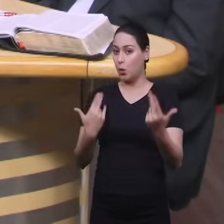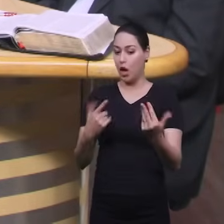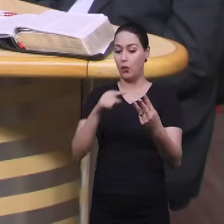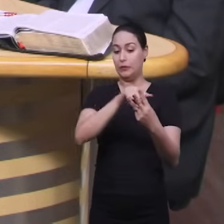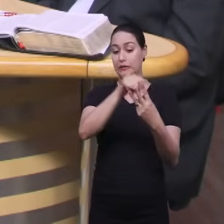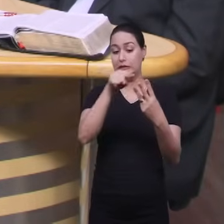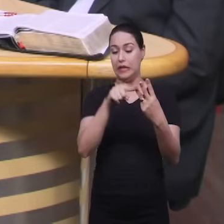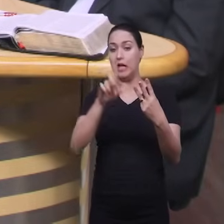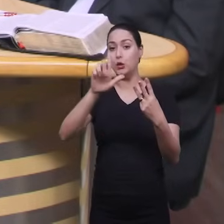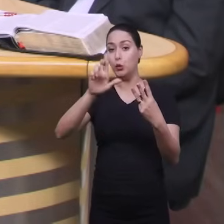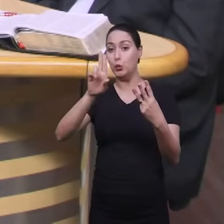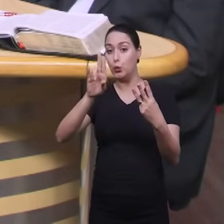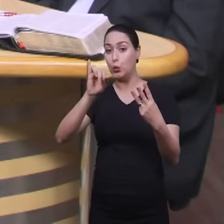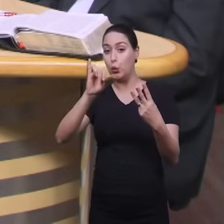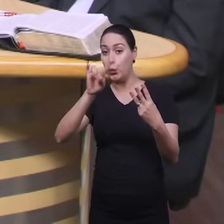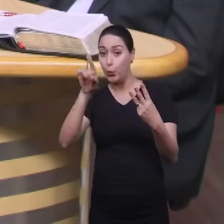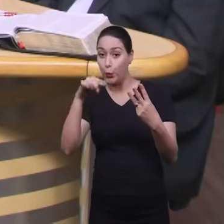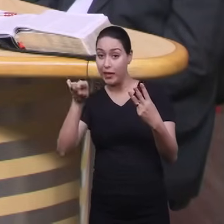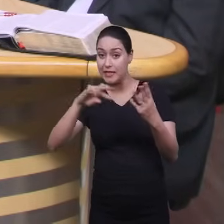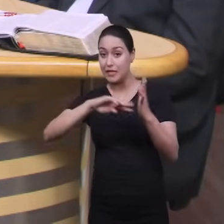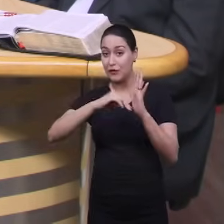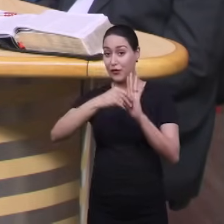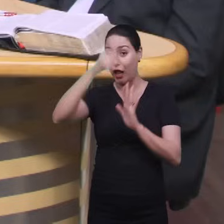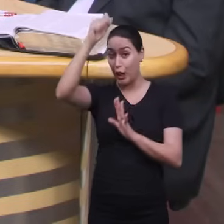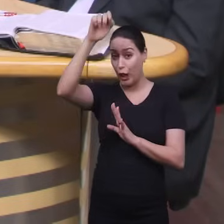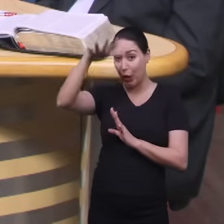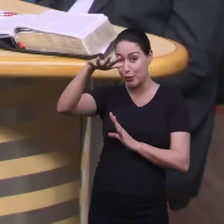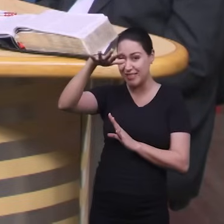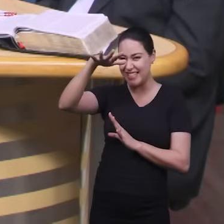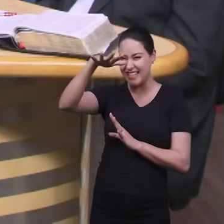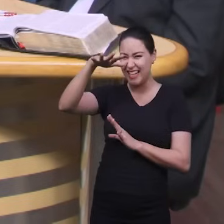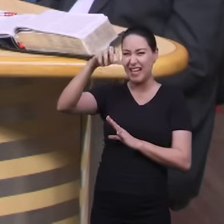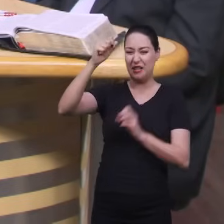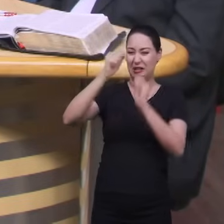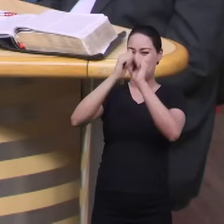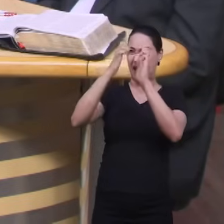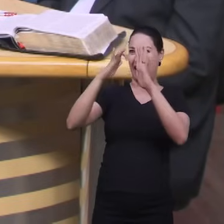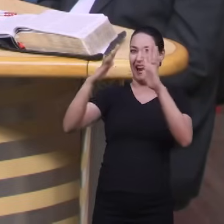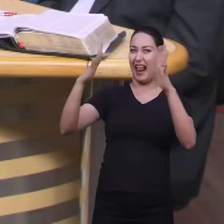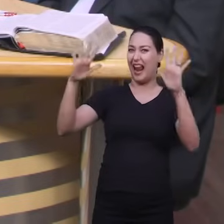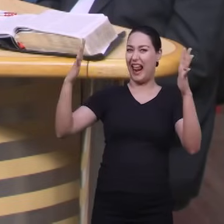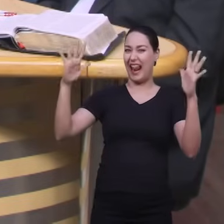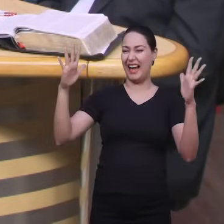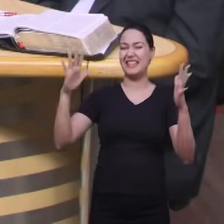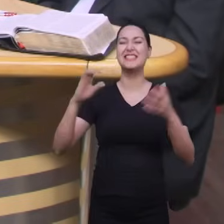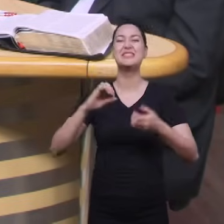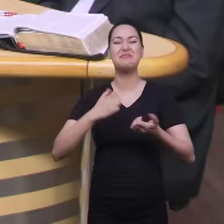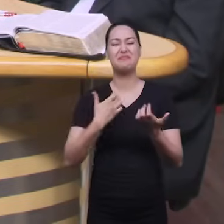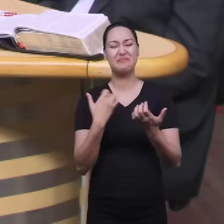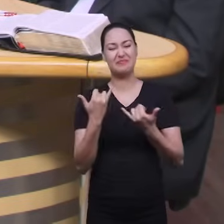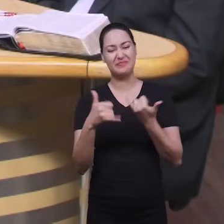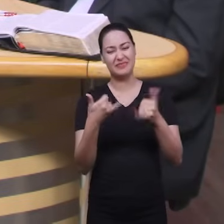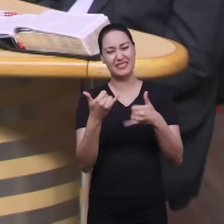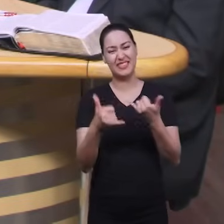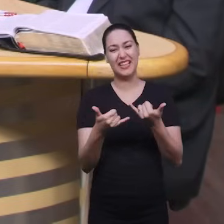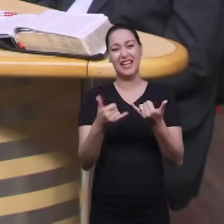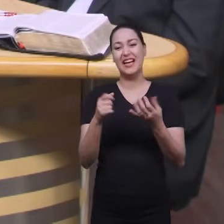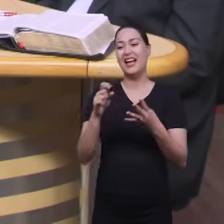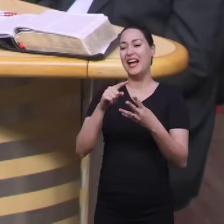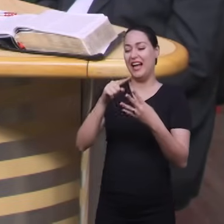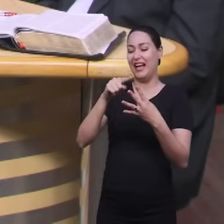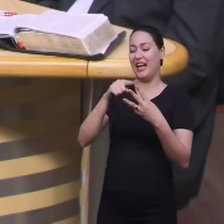Luís aqui na mesa pastores a gente já já disse que Luiz é luz então a mesa está reluzente aqui tá Pastor Luiz Eugênio